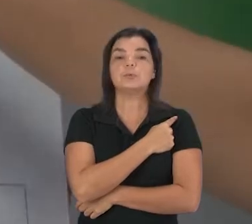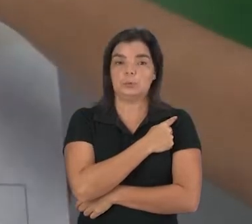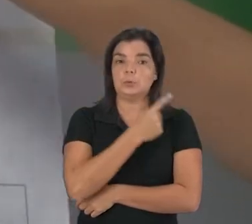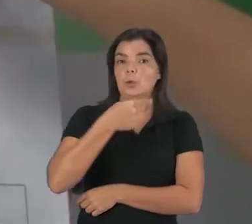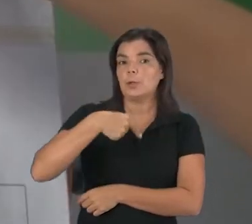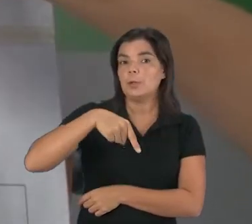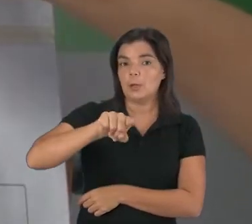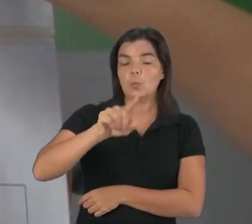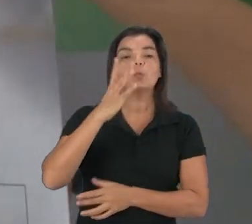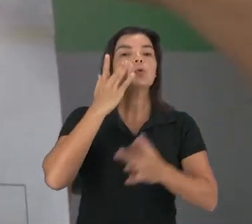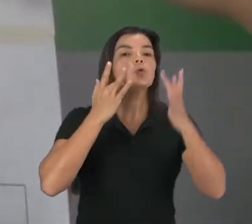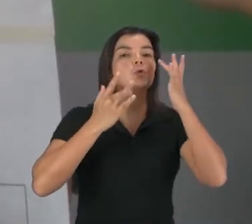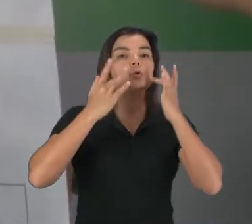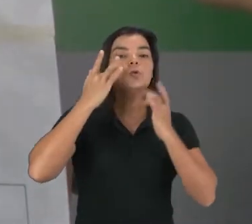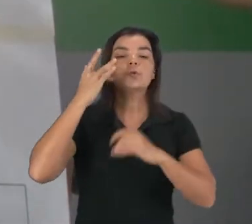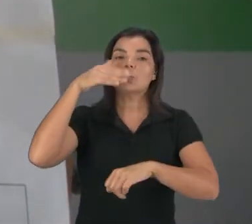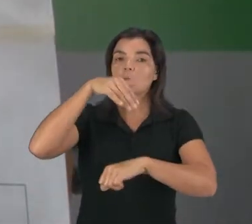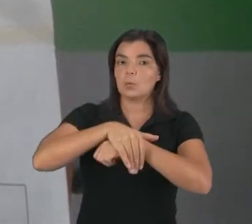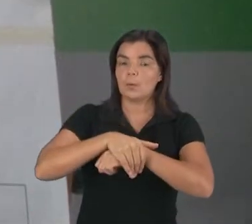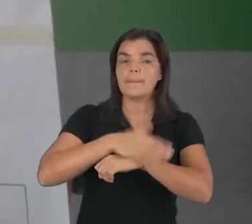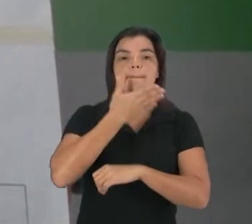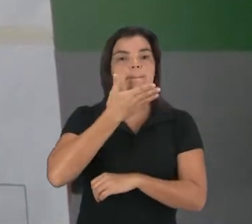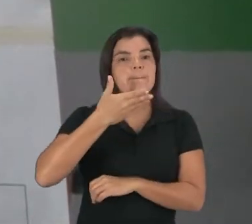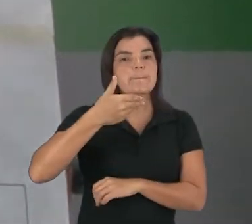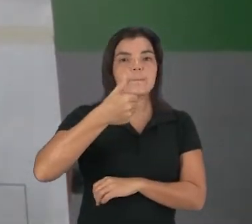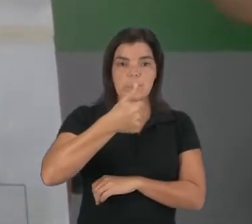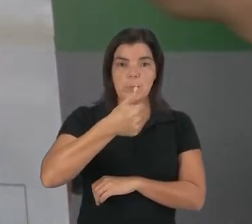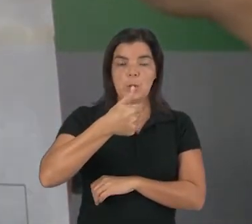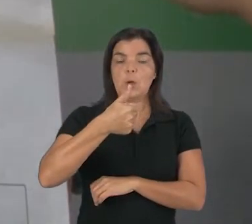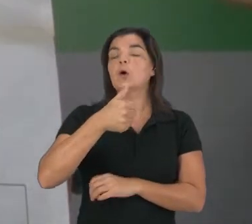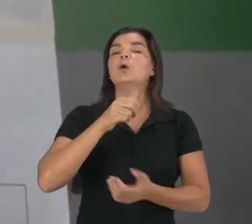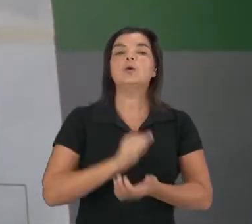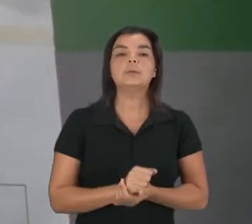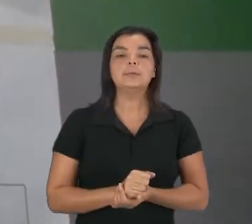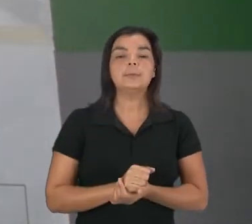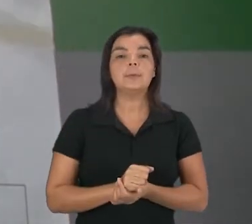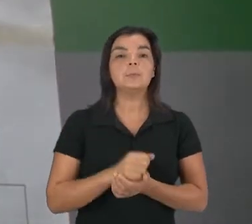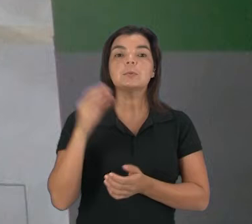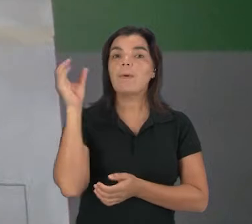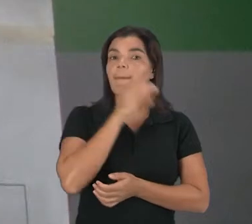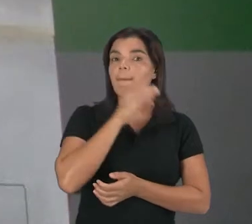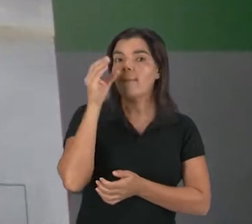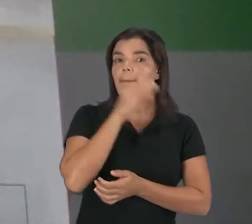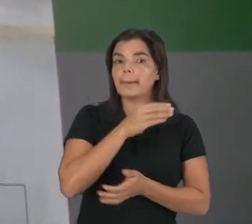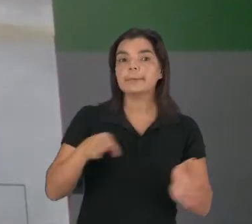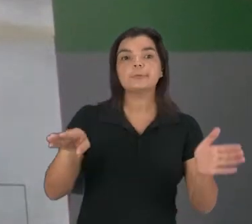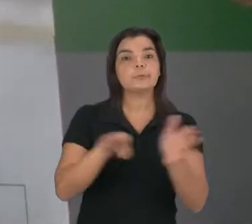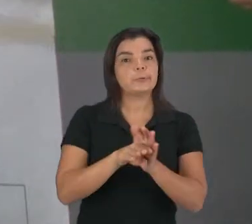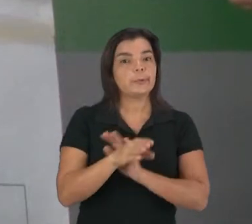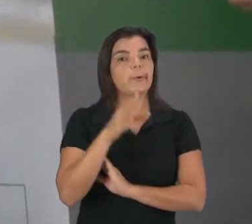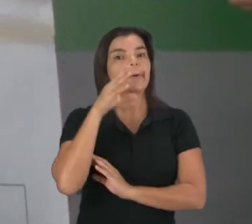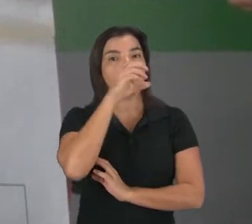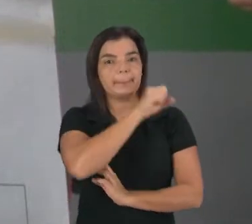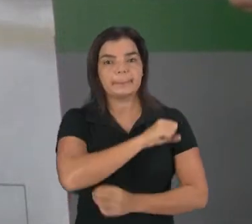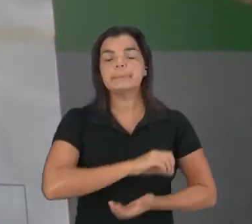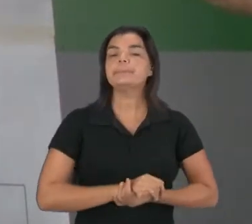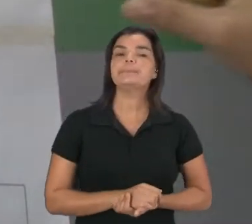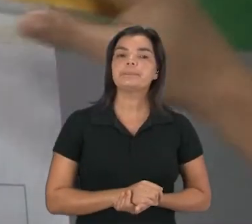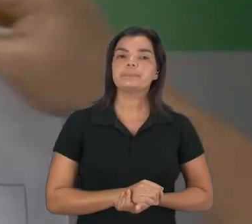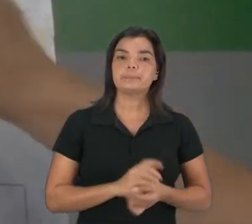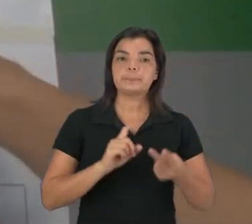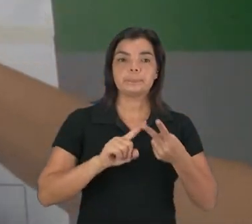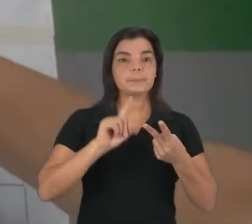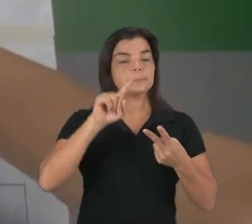ao teatro de noite. Melhor nos apressarmos para chegar logo. Vamos à nossa